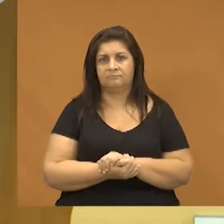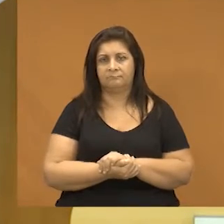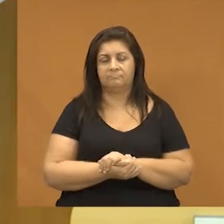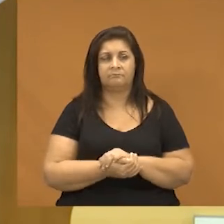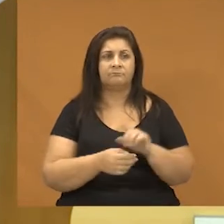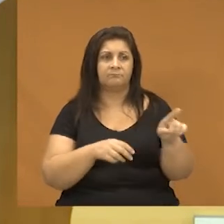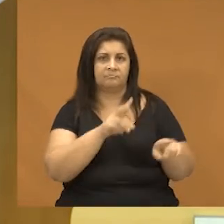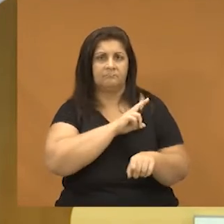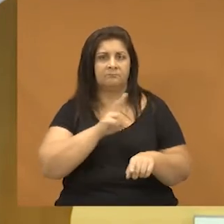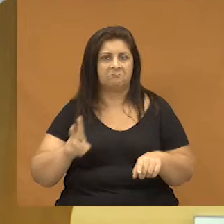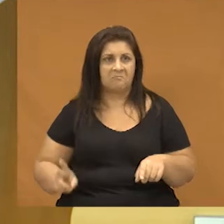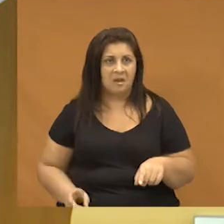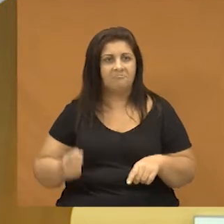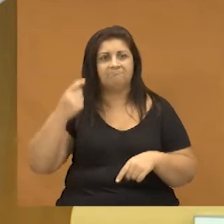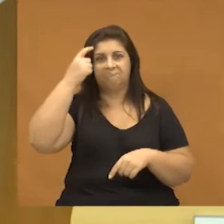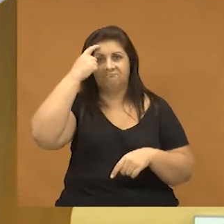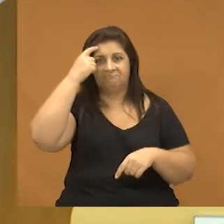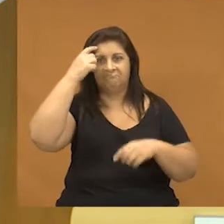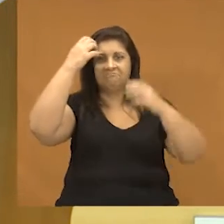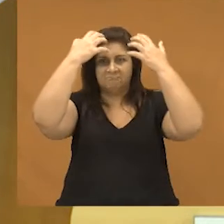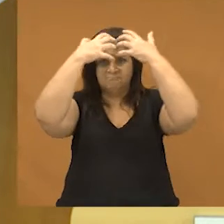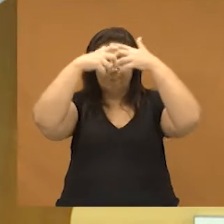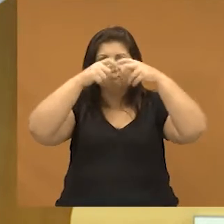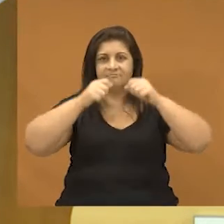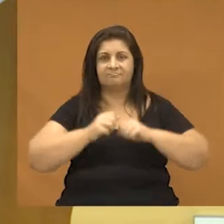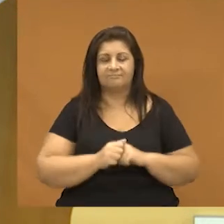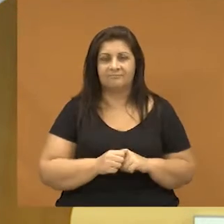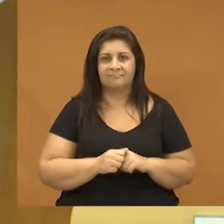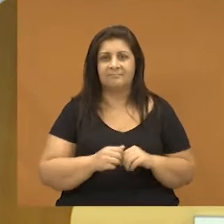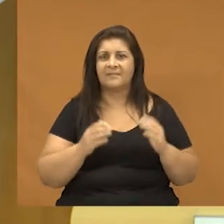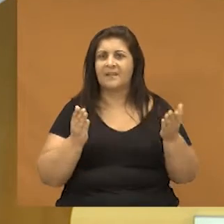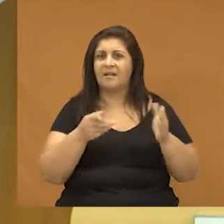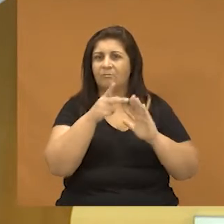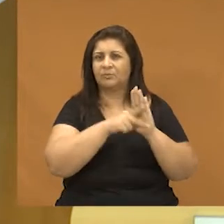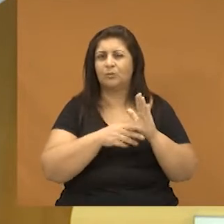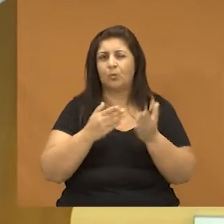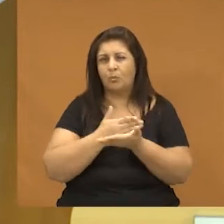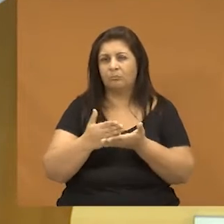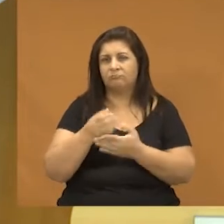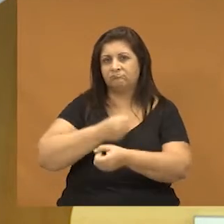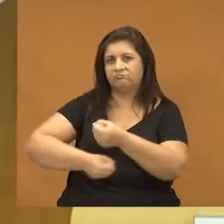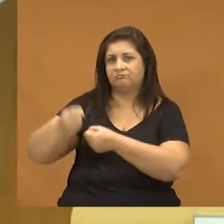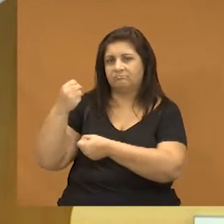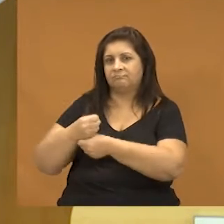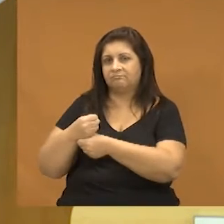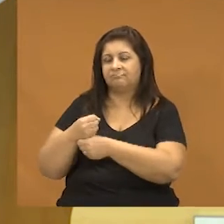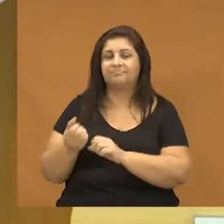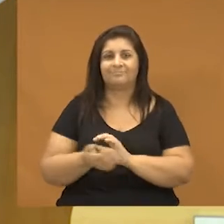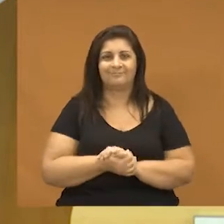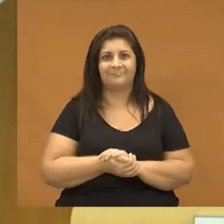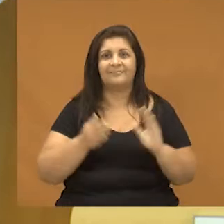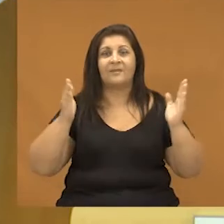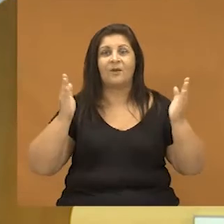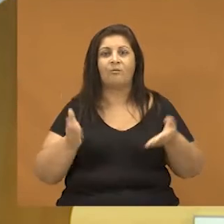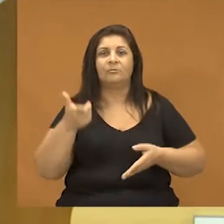você trabalhou com a cabeça. Esse projeto já foi desde o ano passado. E hoje